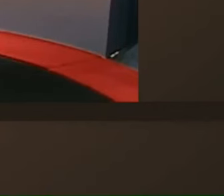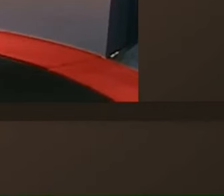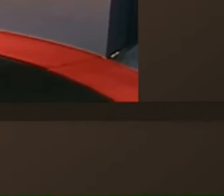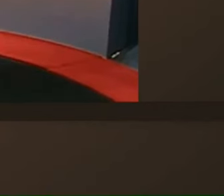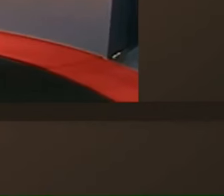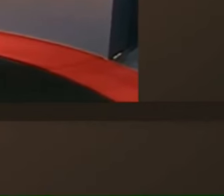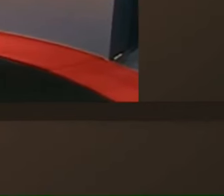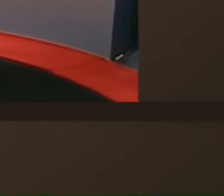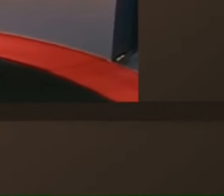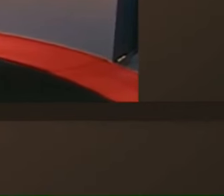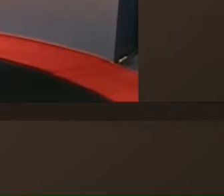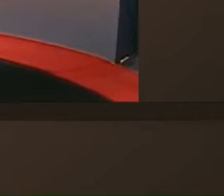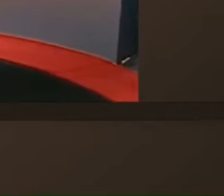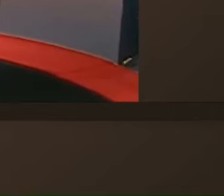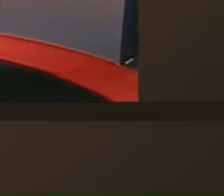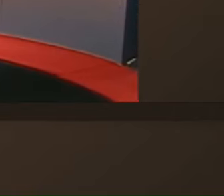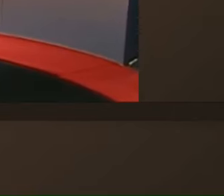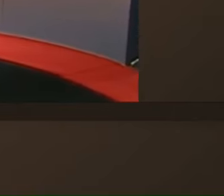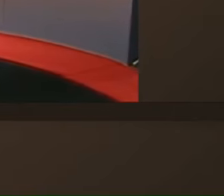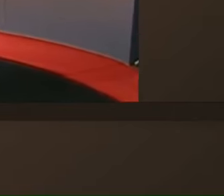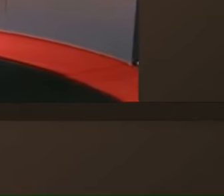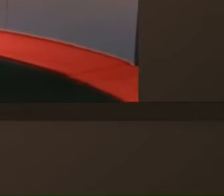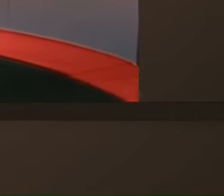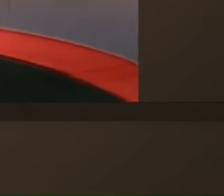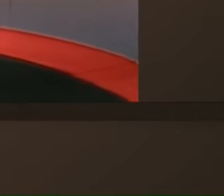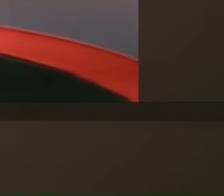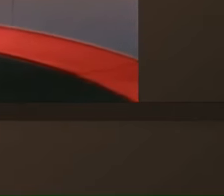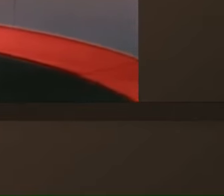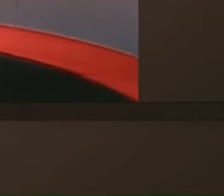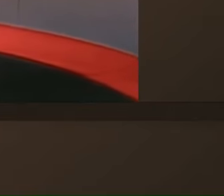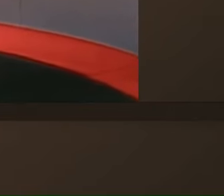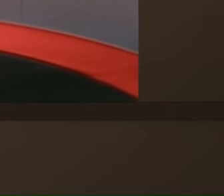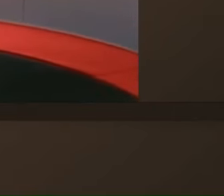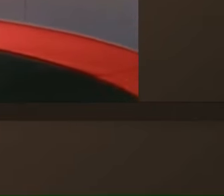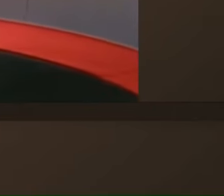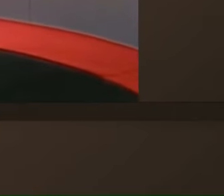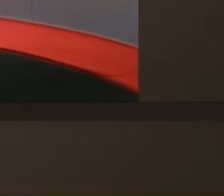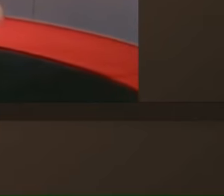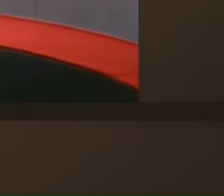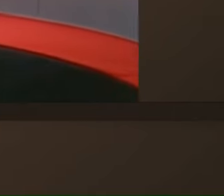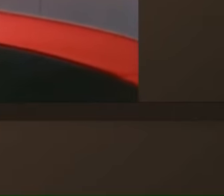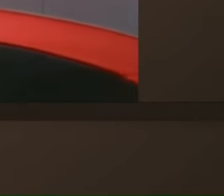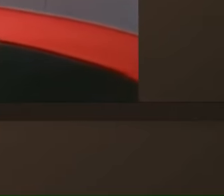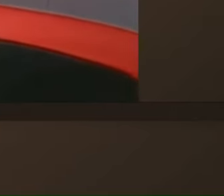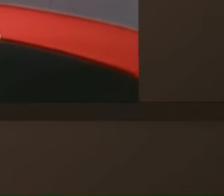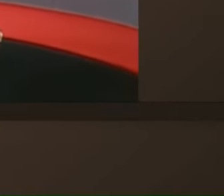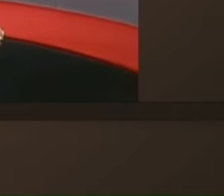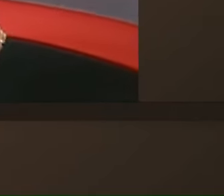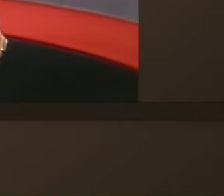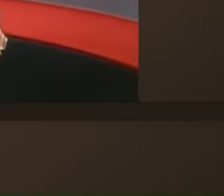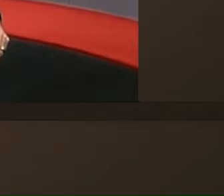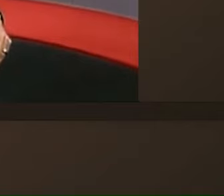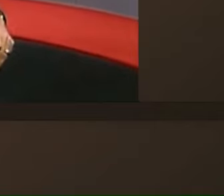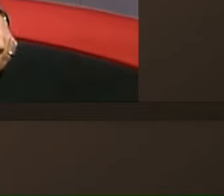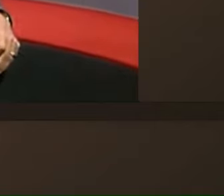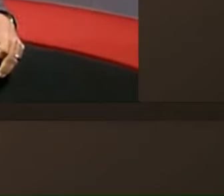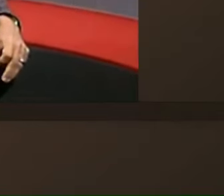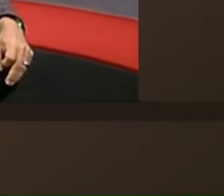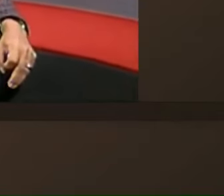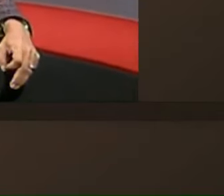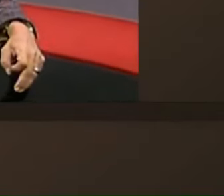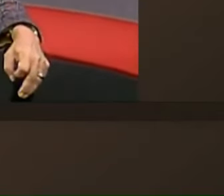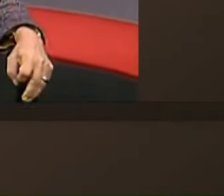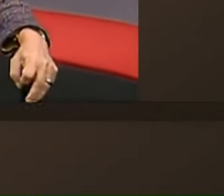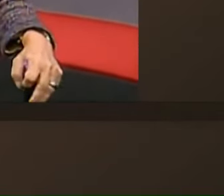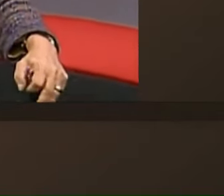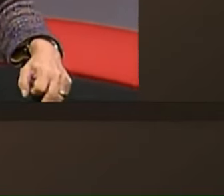para a frente, tapando os olhos ou enfiar a cabeça na areia, não vai legal. E aí, Matinas, a